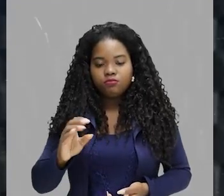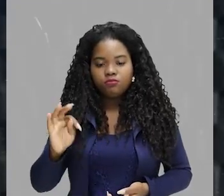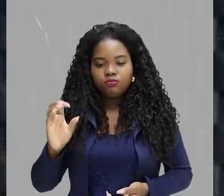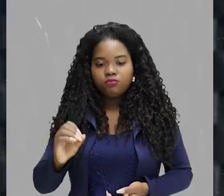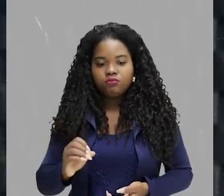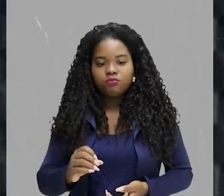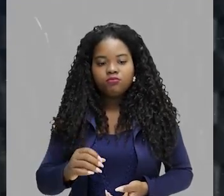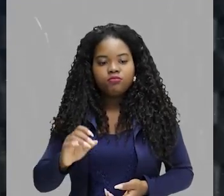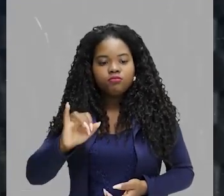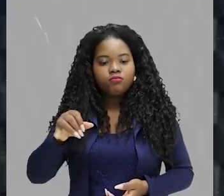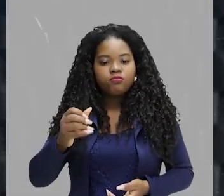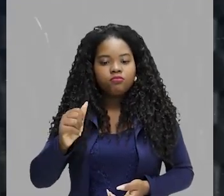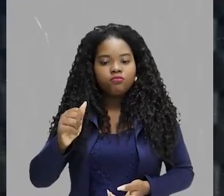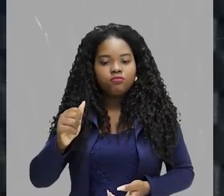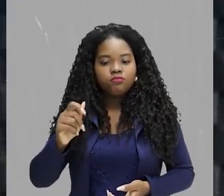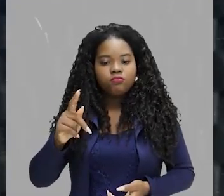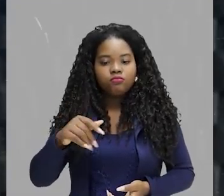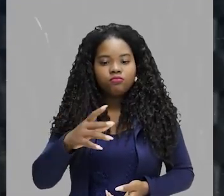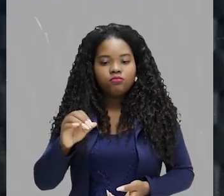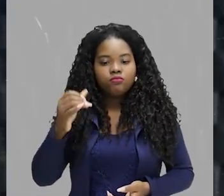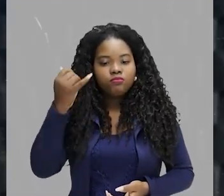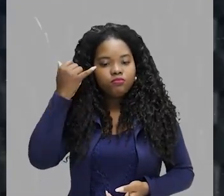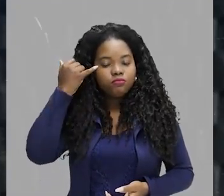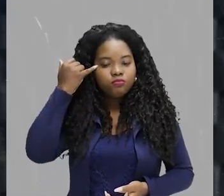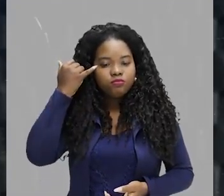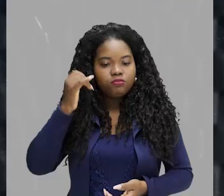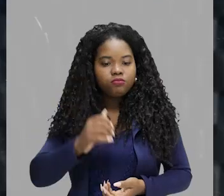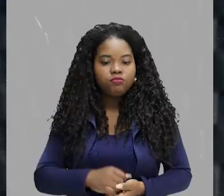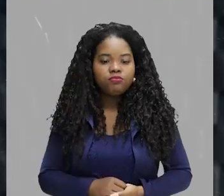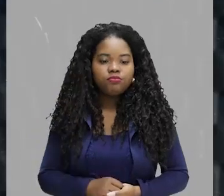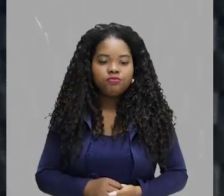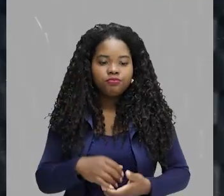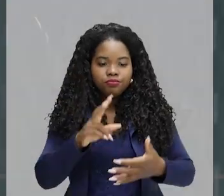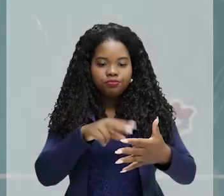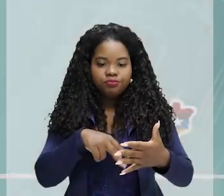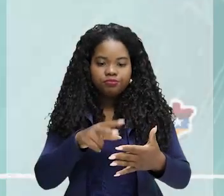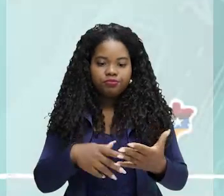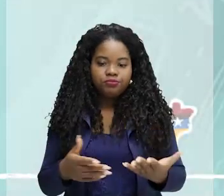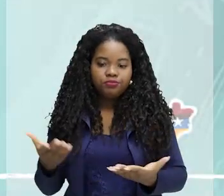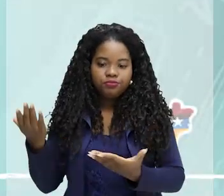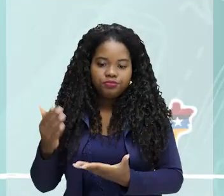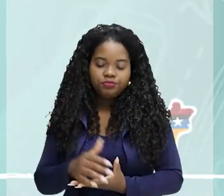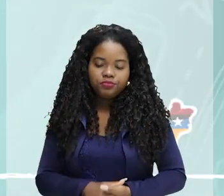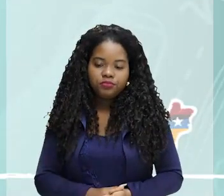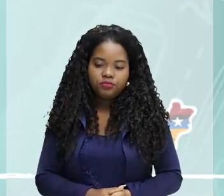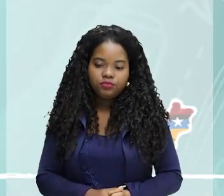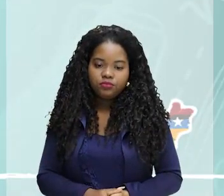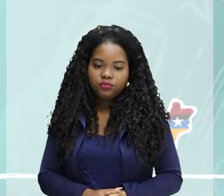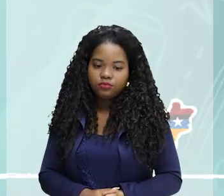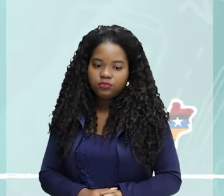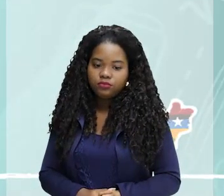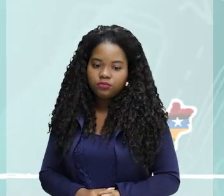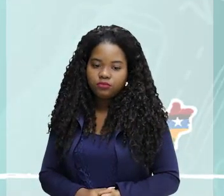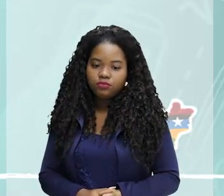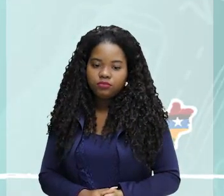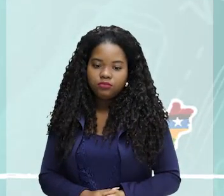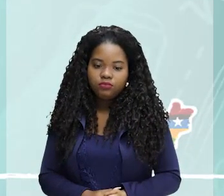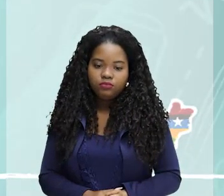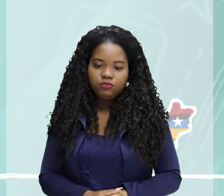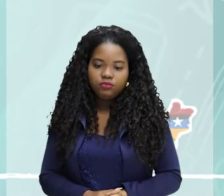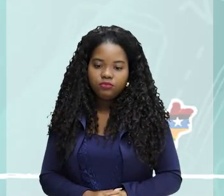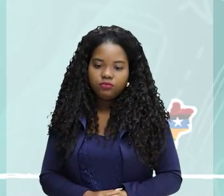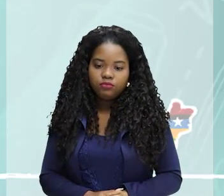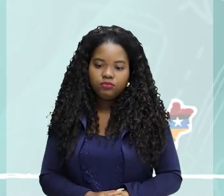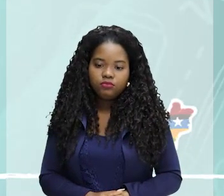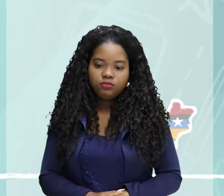protocolo de Quioto, porque a reunião lá foi no Japão, na cidade de Quioto. E dessa reunião veio um documento chamado Protocolo de